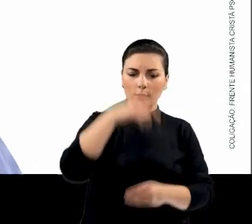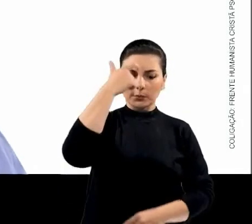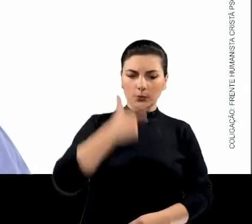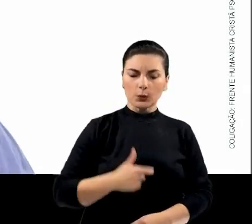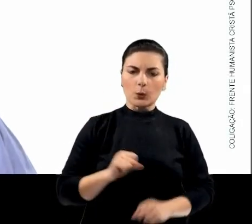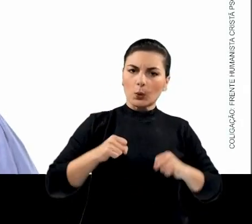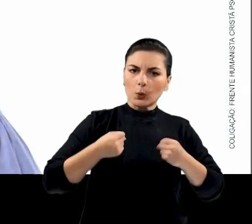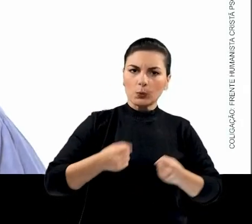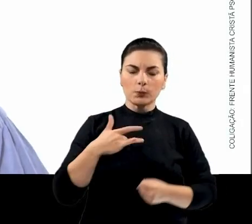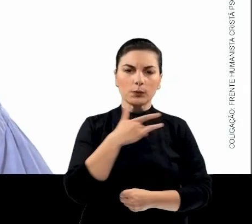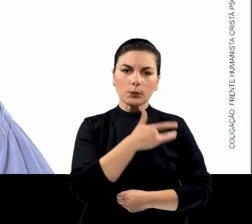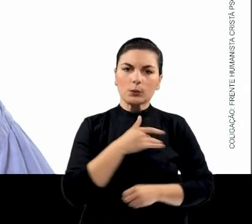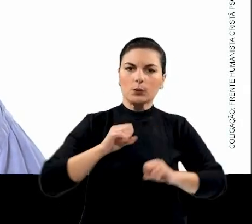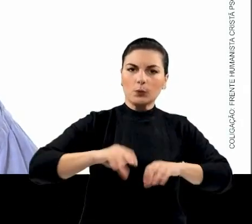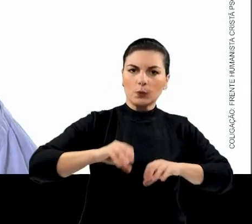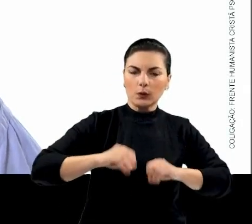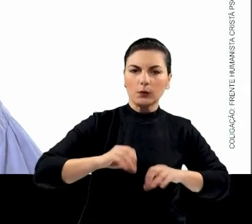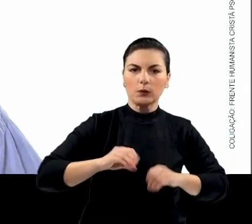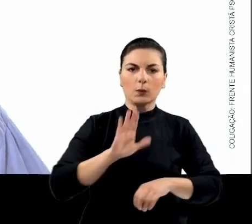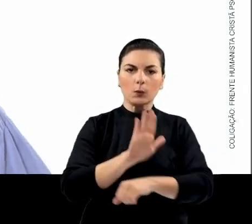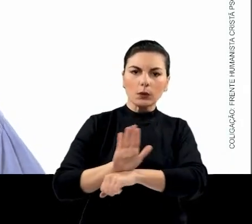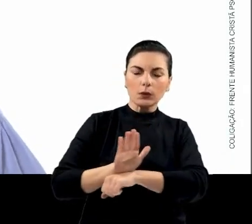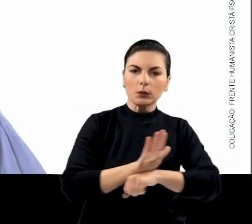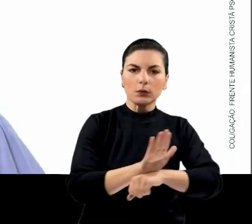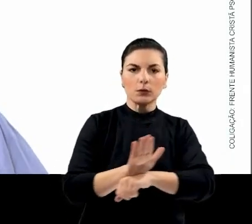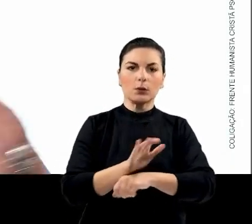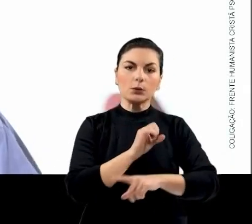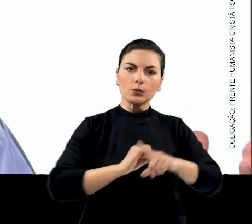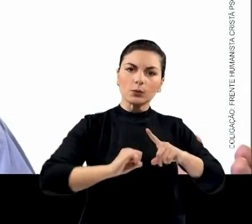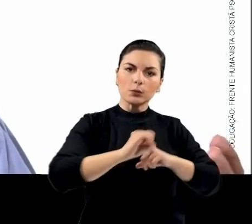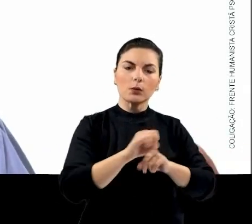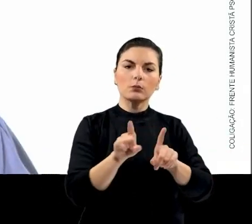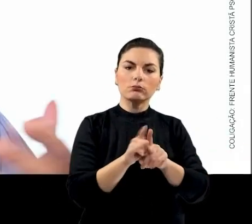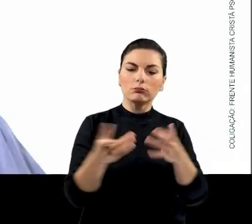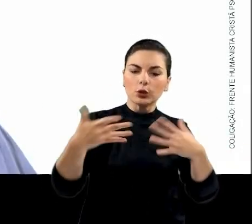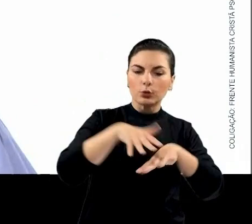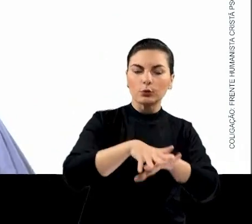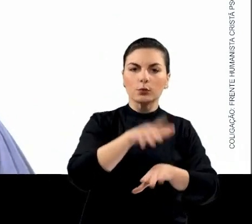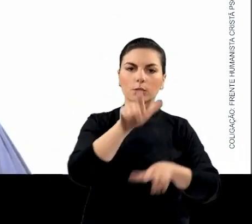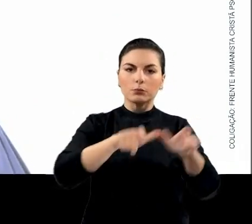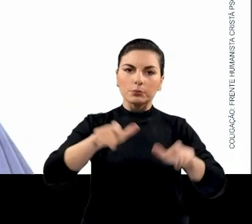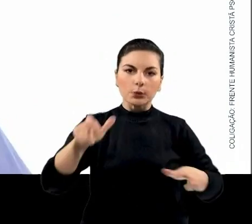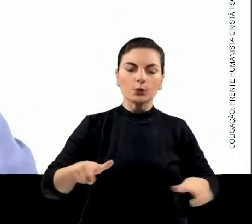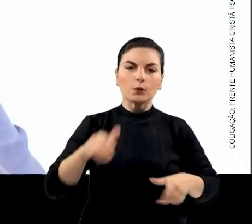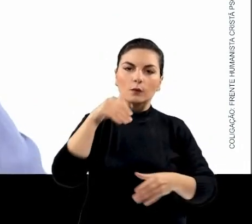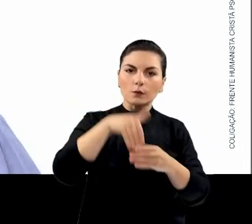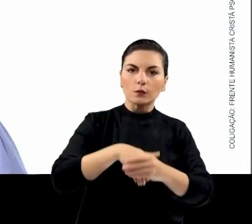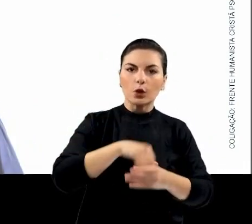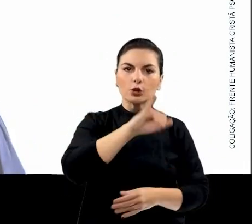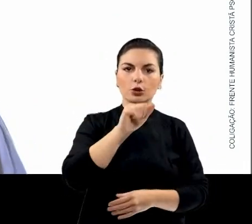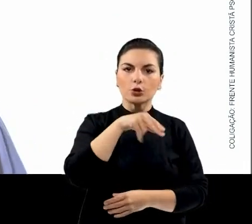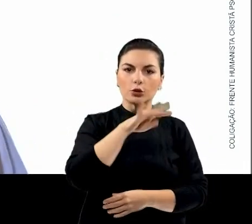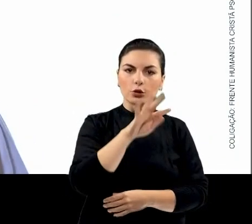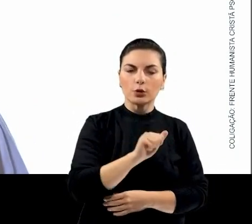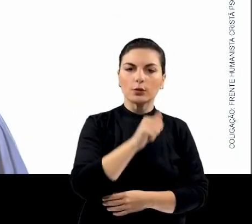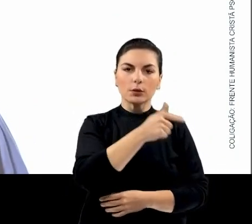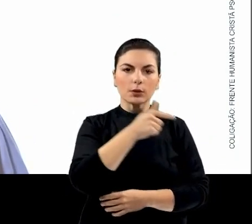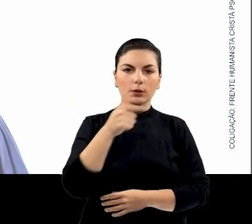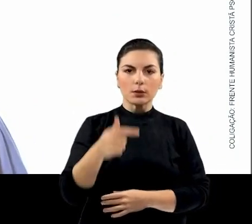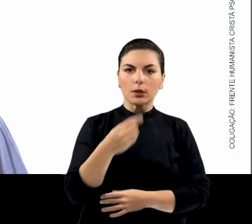Alguém que lute pela saúde, educação e assistência social, inclusão das pessoas. Vote